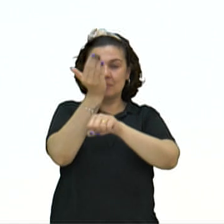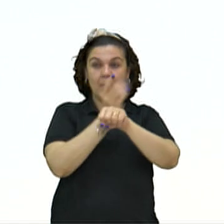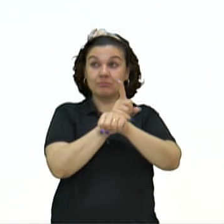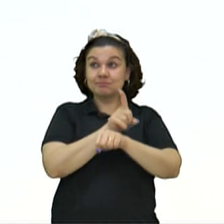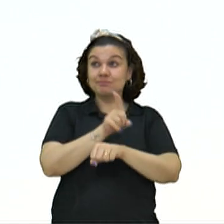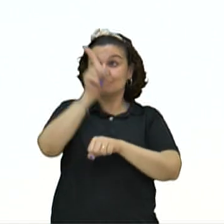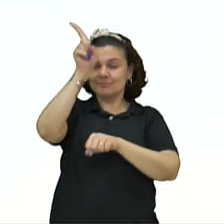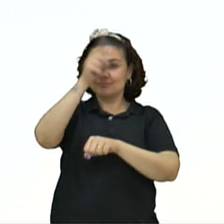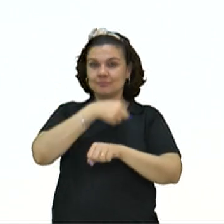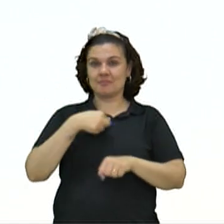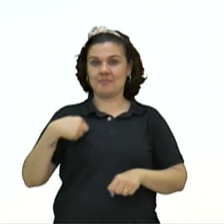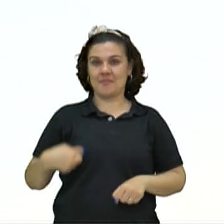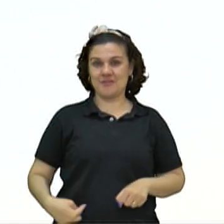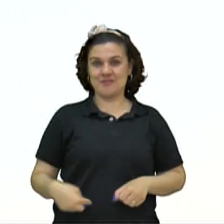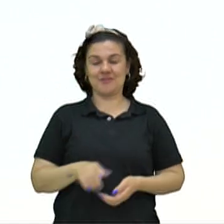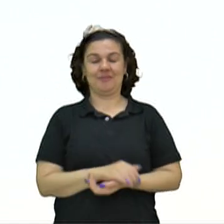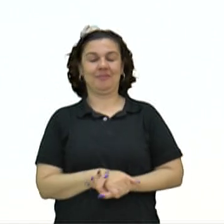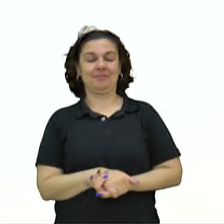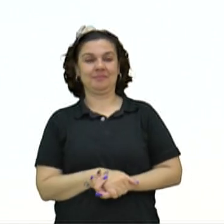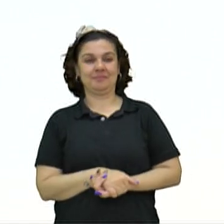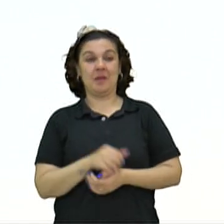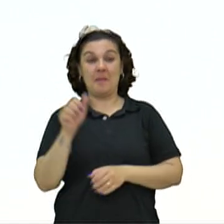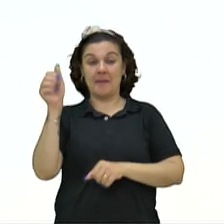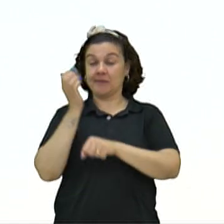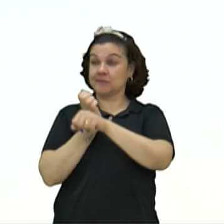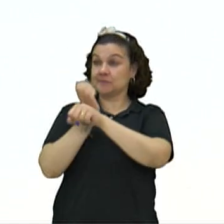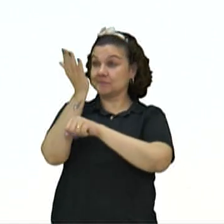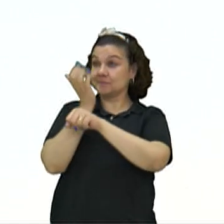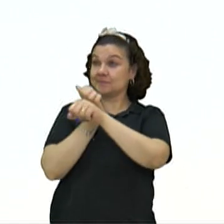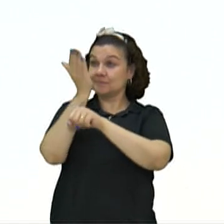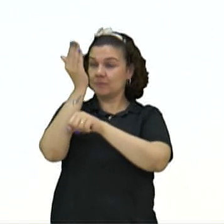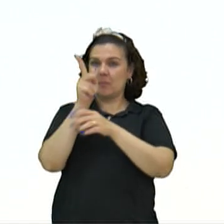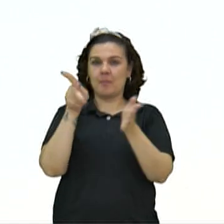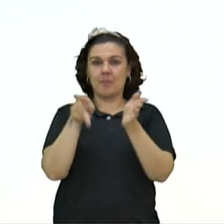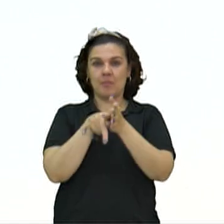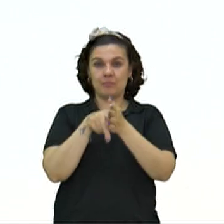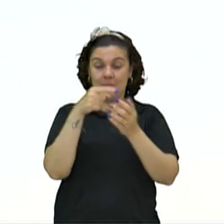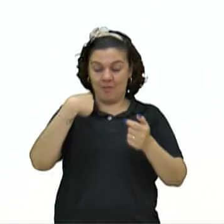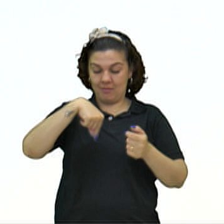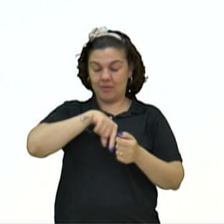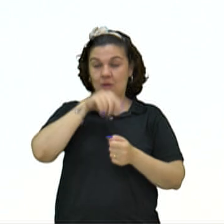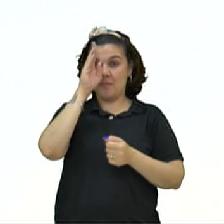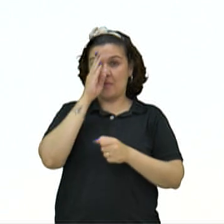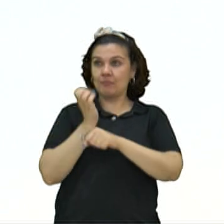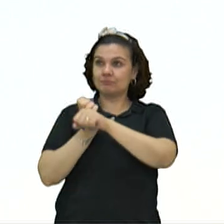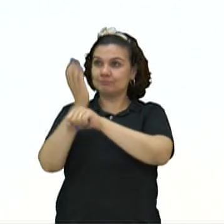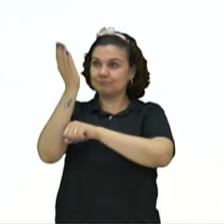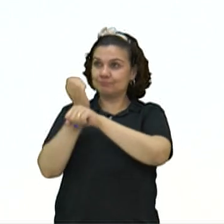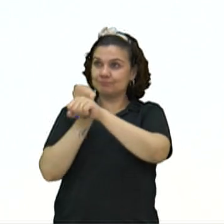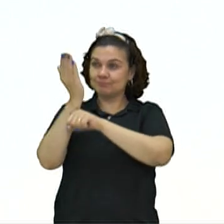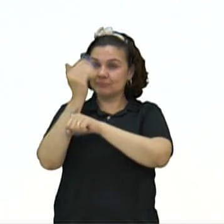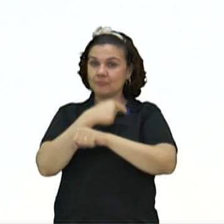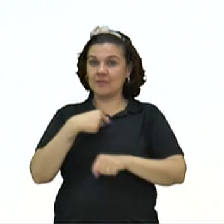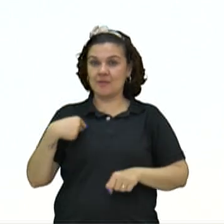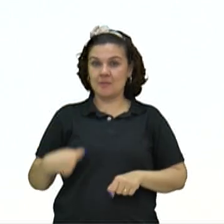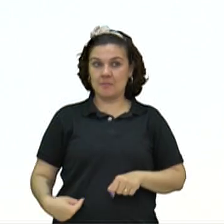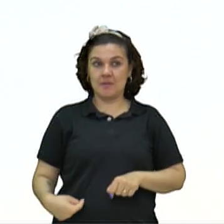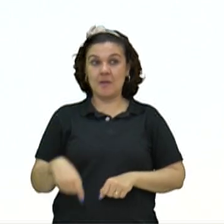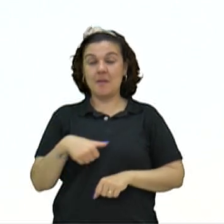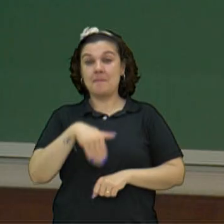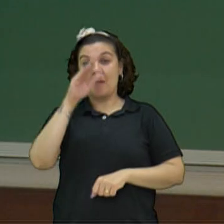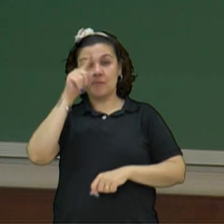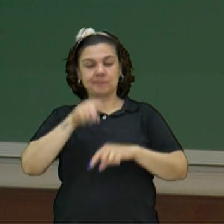China. O grande exportador, nós estamos mandando muito mais coisas para eles, muito